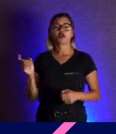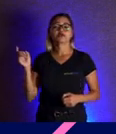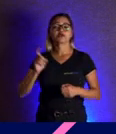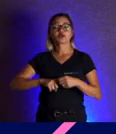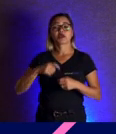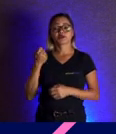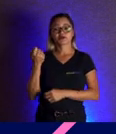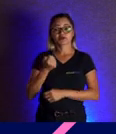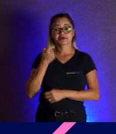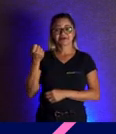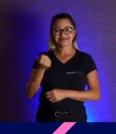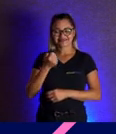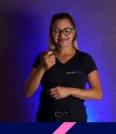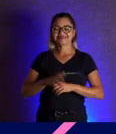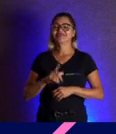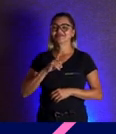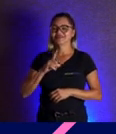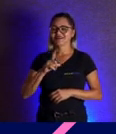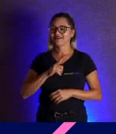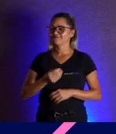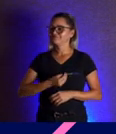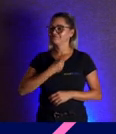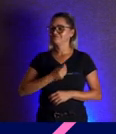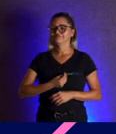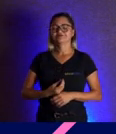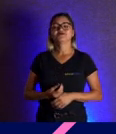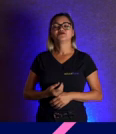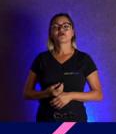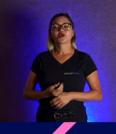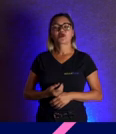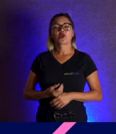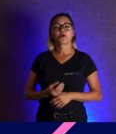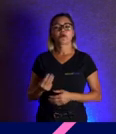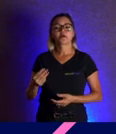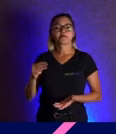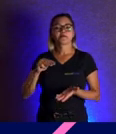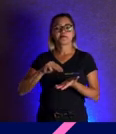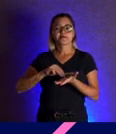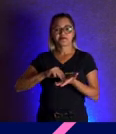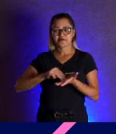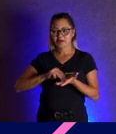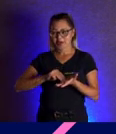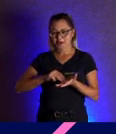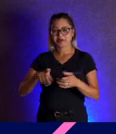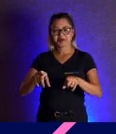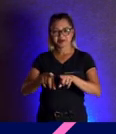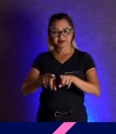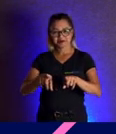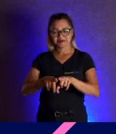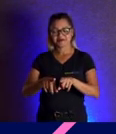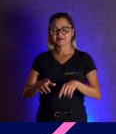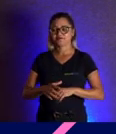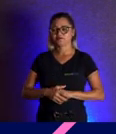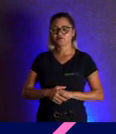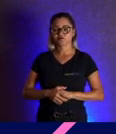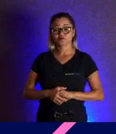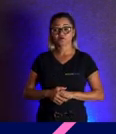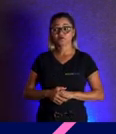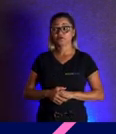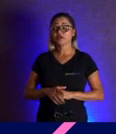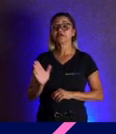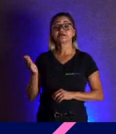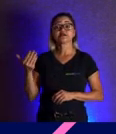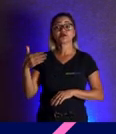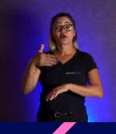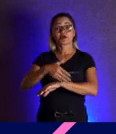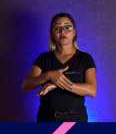associação, ou né, já estiveram como membros também. Não sei se estão aqui agora, porque eu vi aí